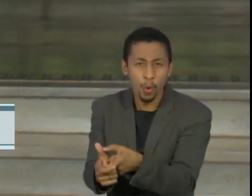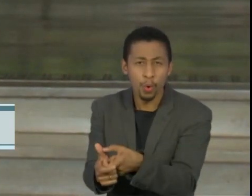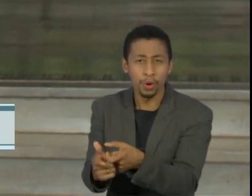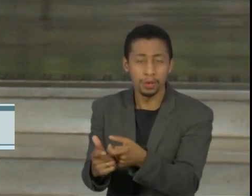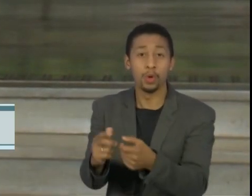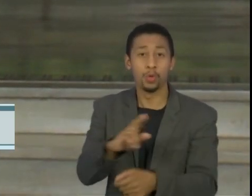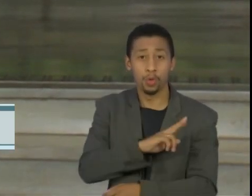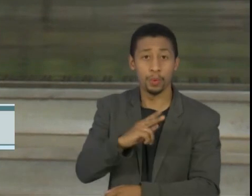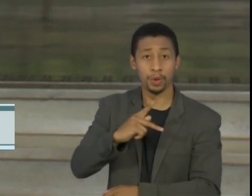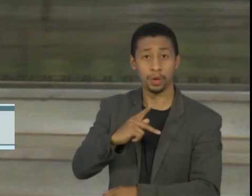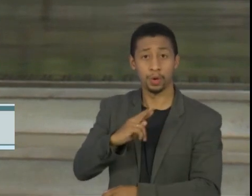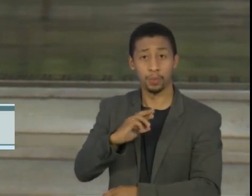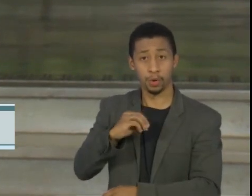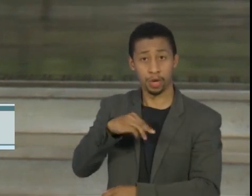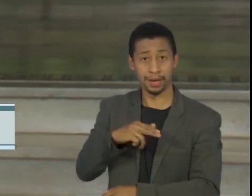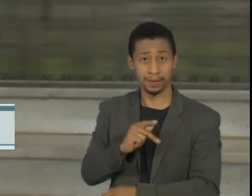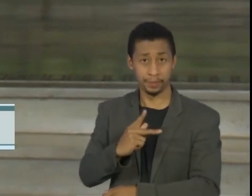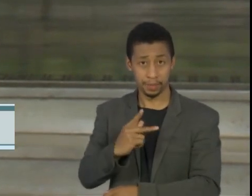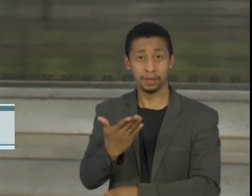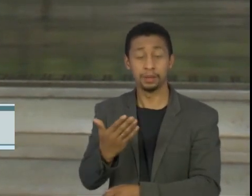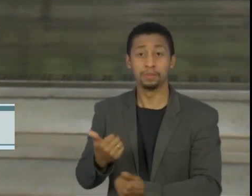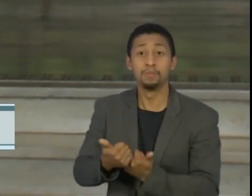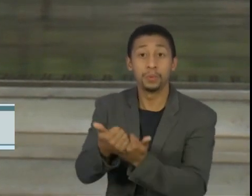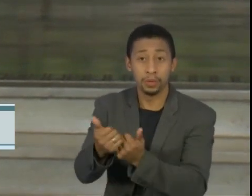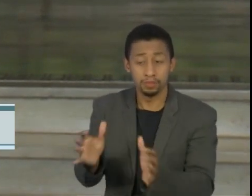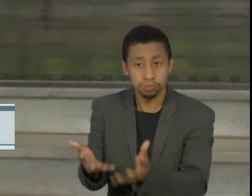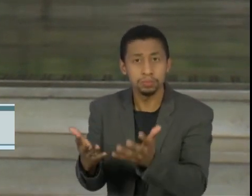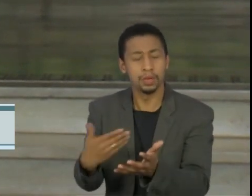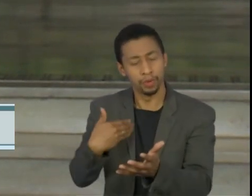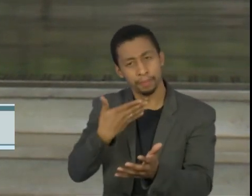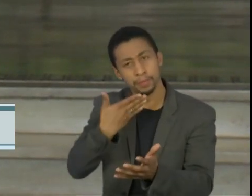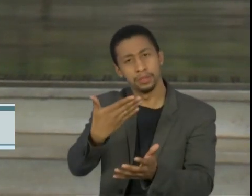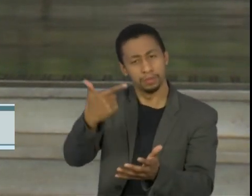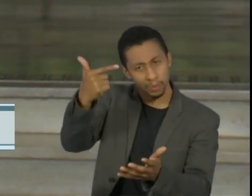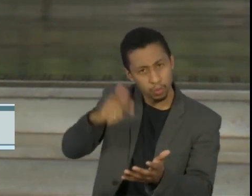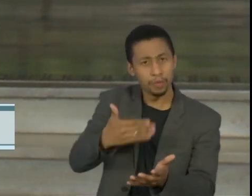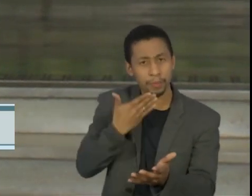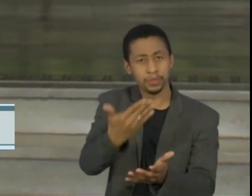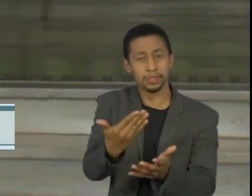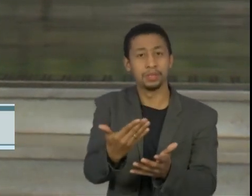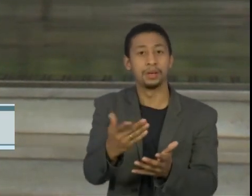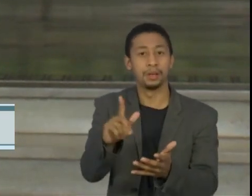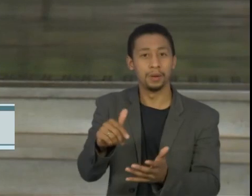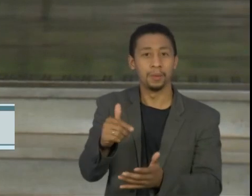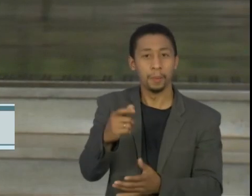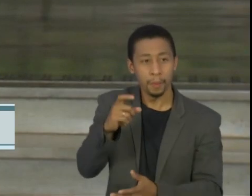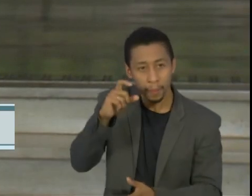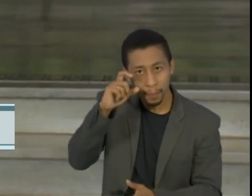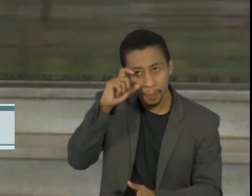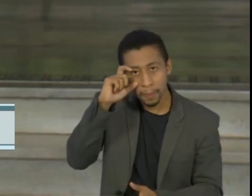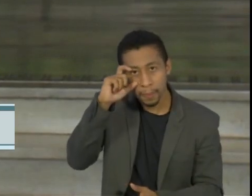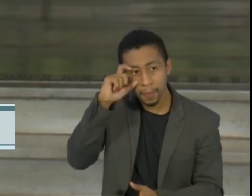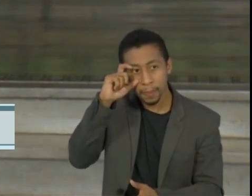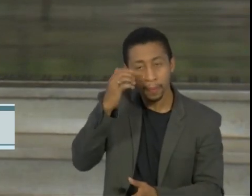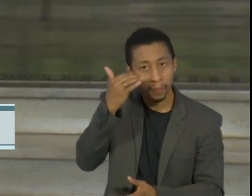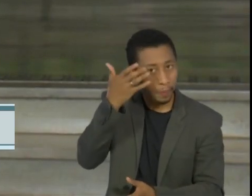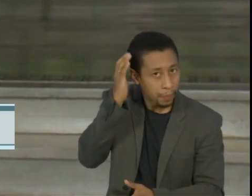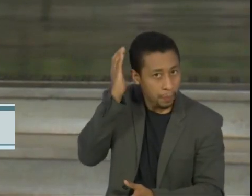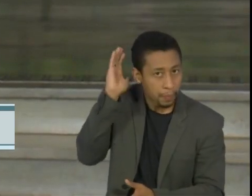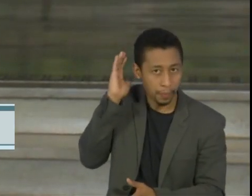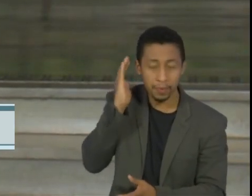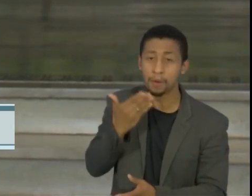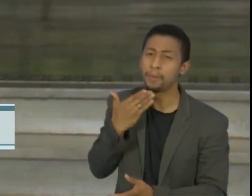PRONAMP. Isso está no âmbito do Ministério da Fazenda, com o ministro Paulo Guedes. Eu peço ao ministro, na